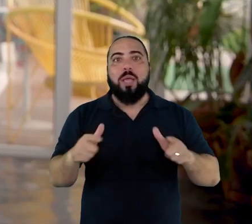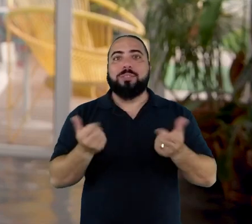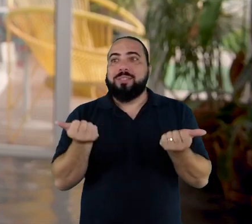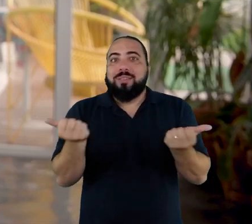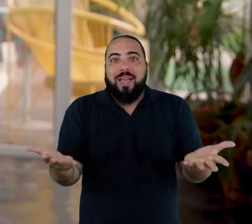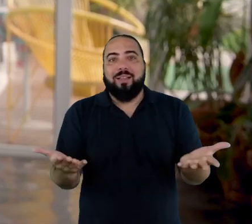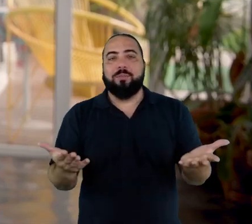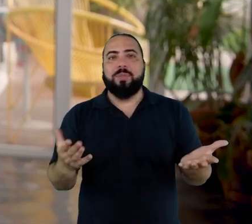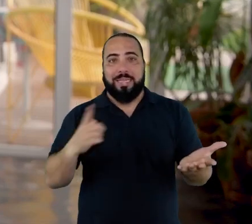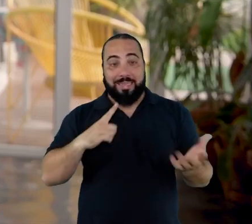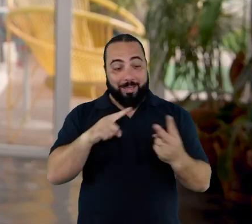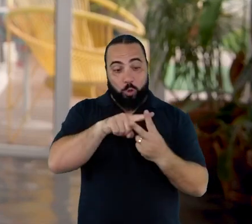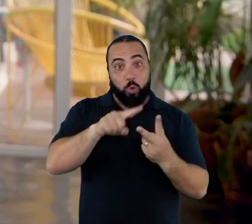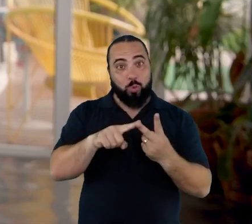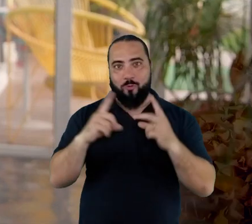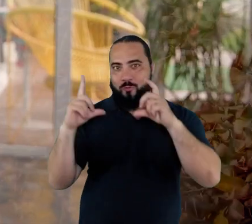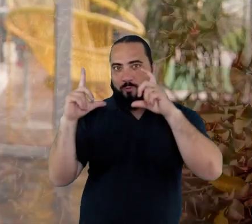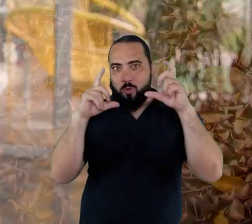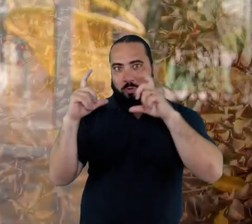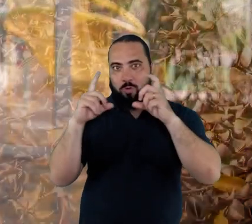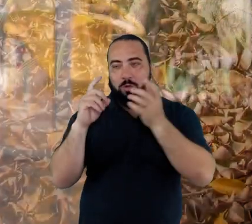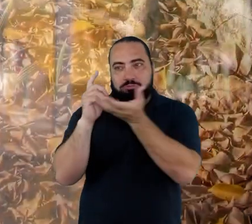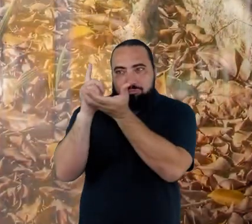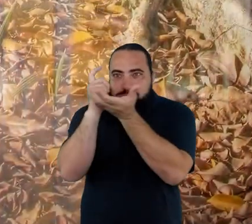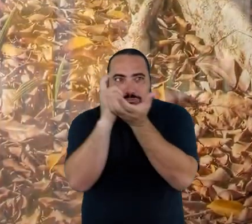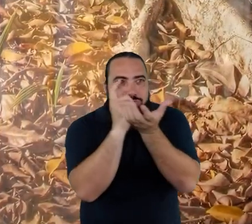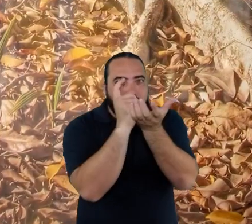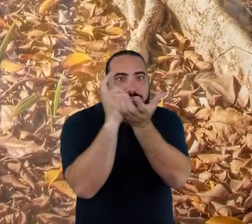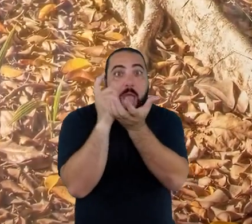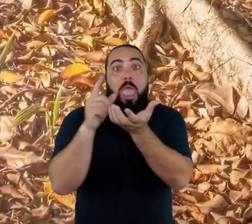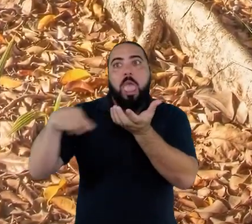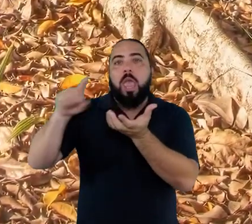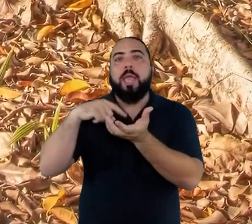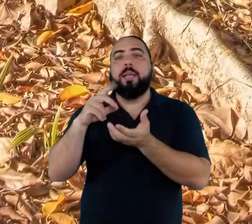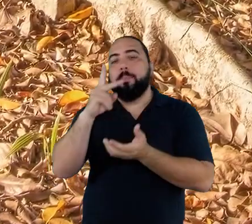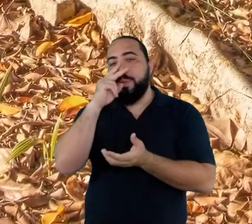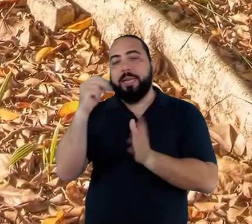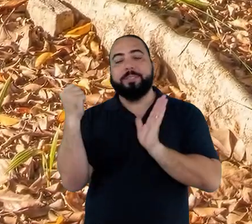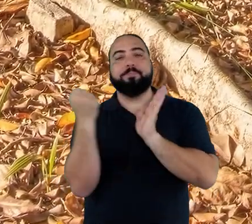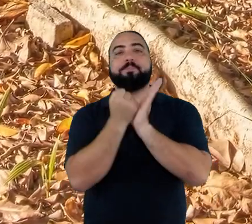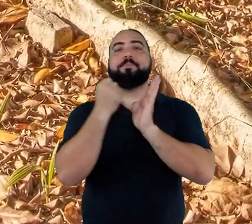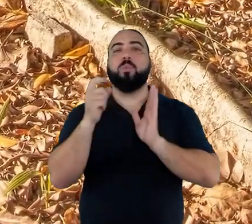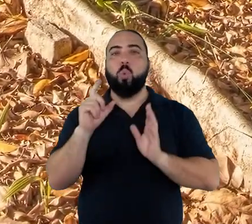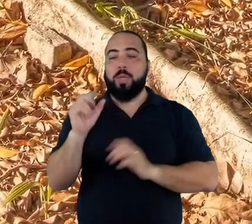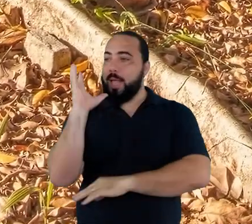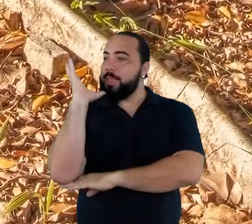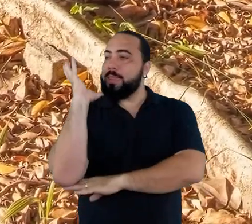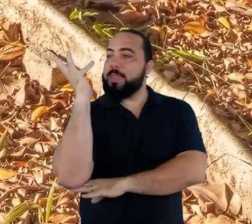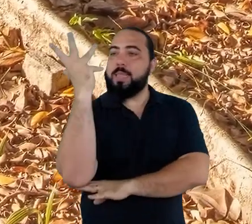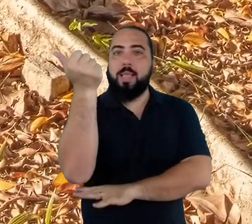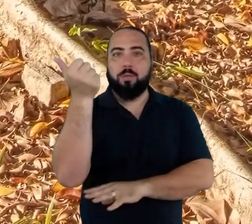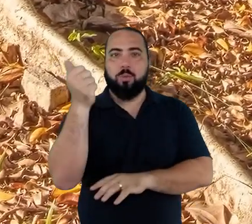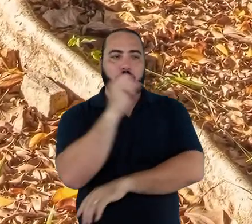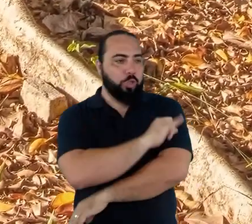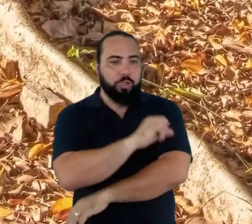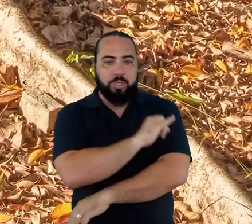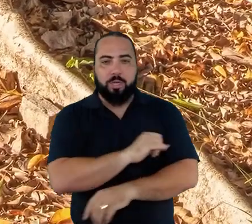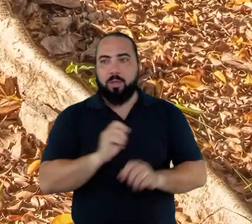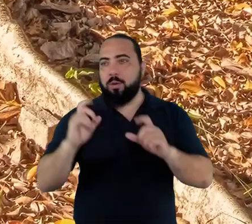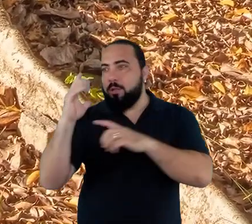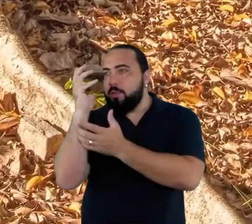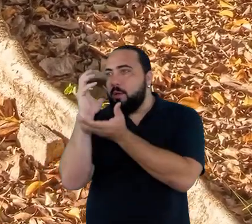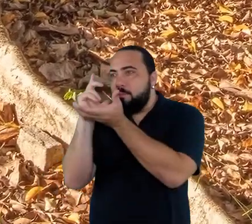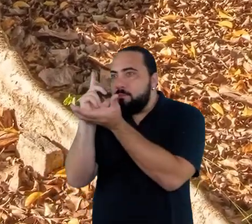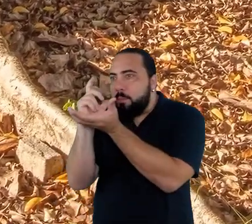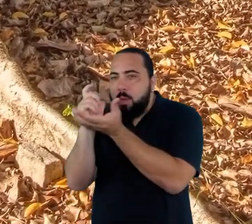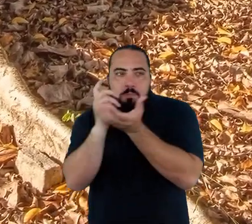Então a gente tem 2 fotógrafos, né, o César Duarte, que aí representa a natureza do Rio de Janeiro em recortes